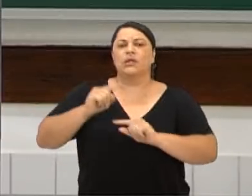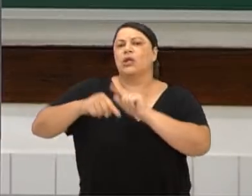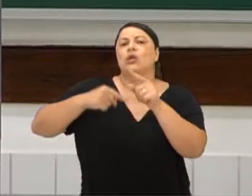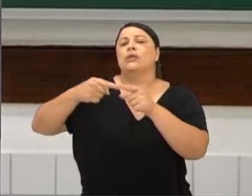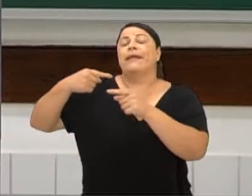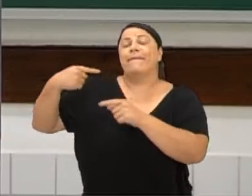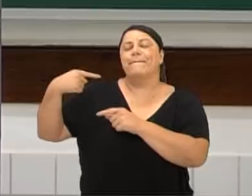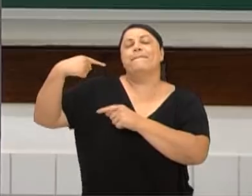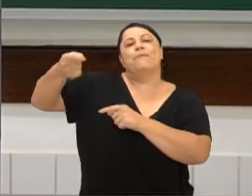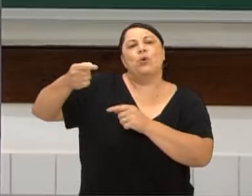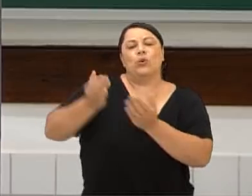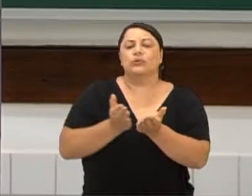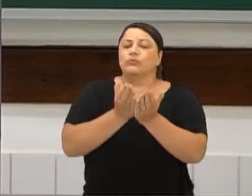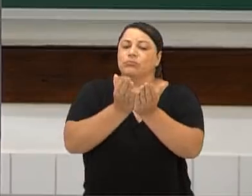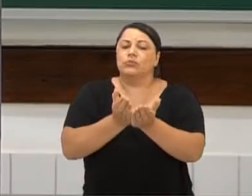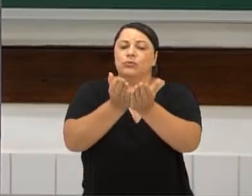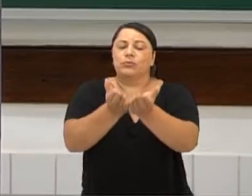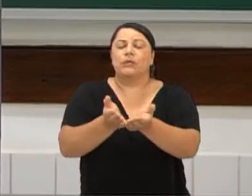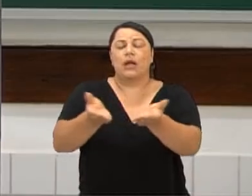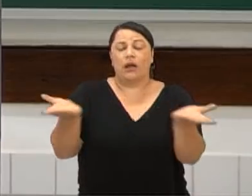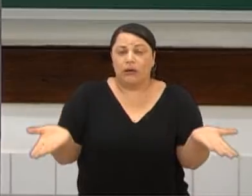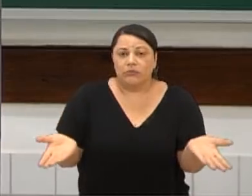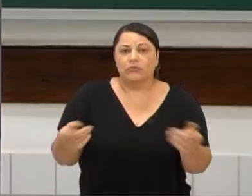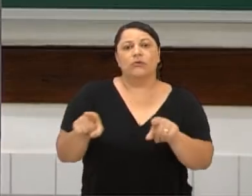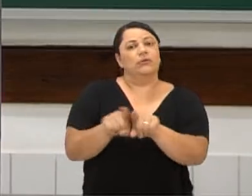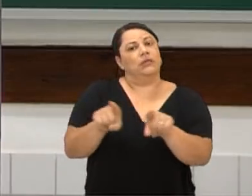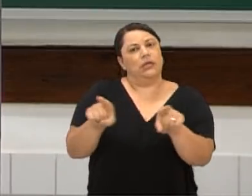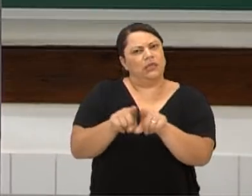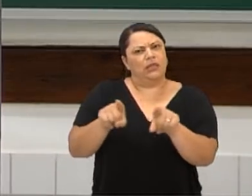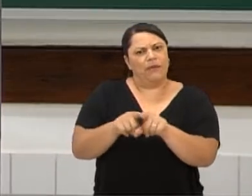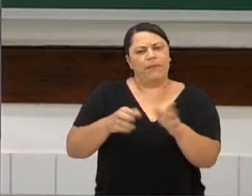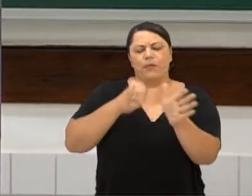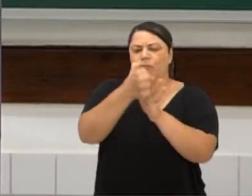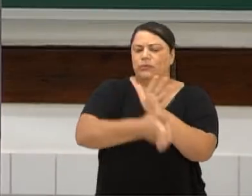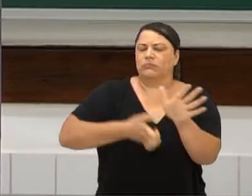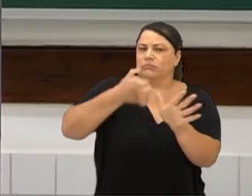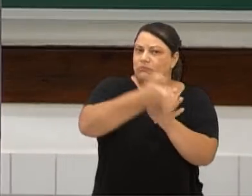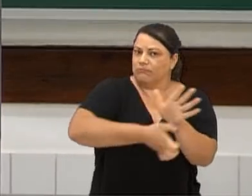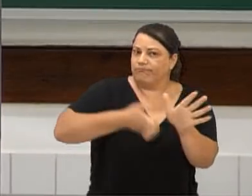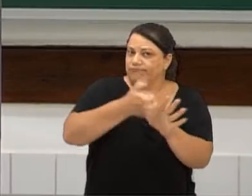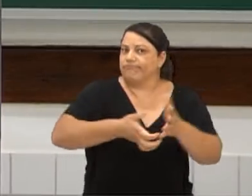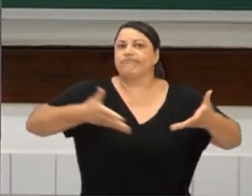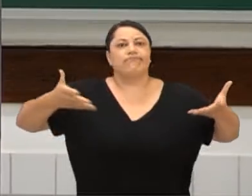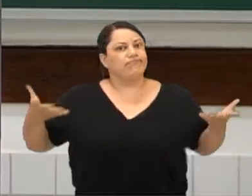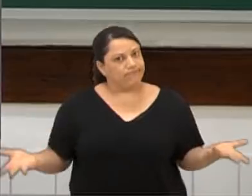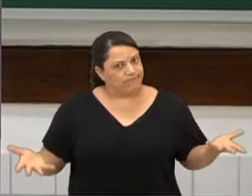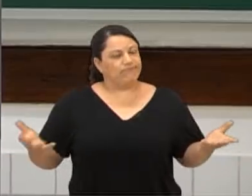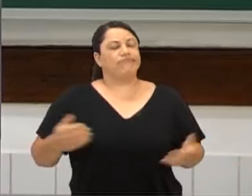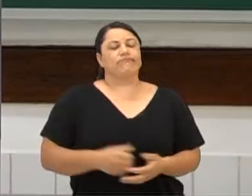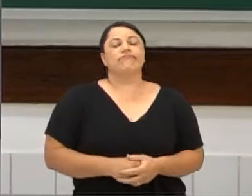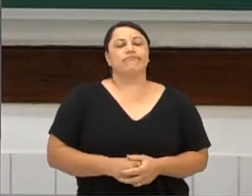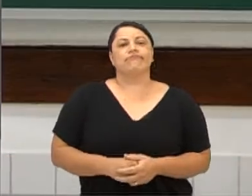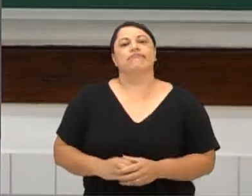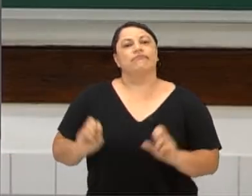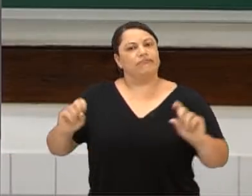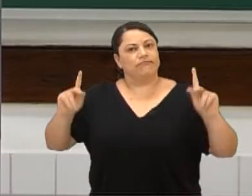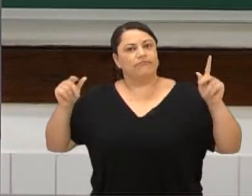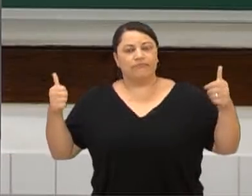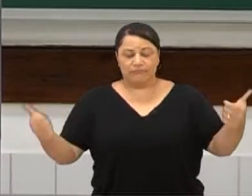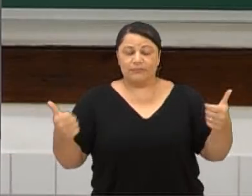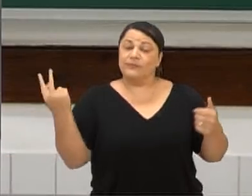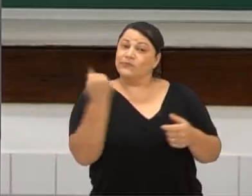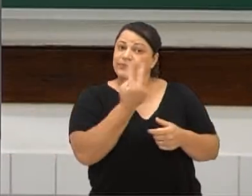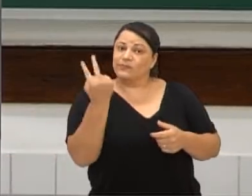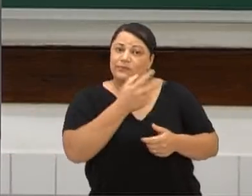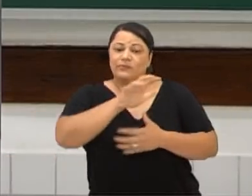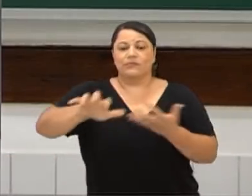levar sendo transportada por barco ou ainda também por trens, por locomotivas. Ok? E a Segunda Revolução